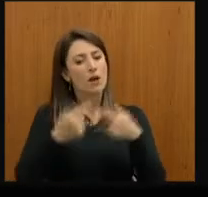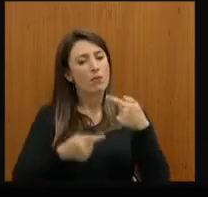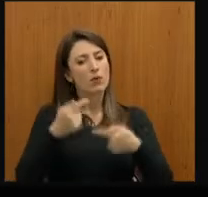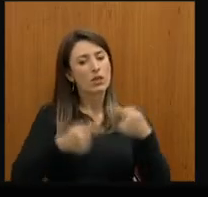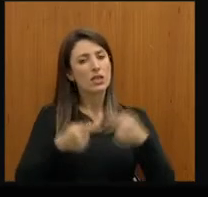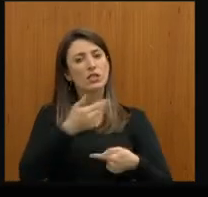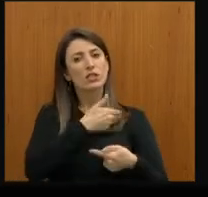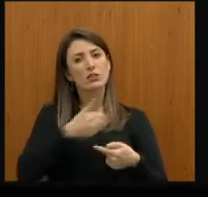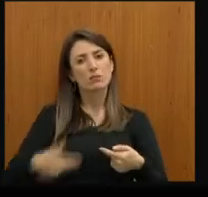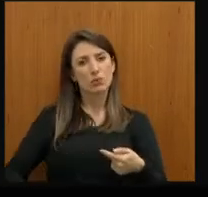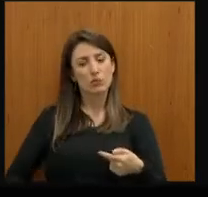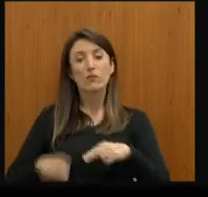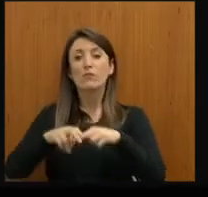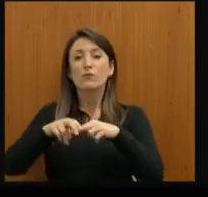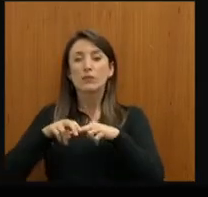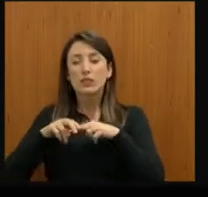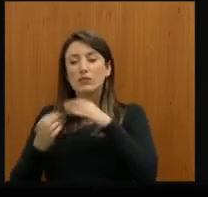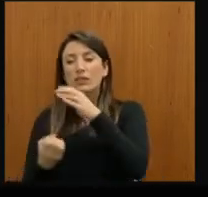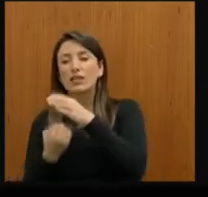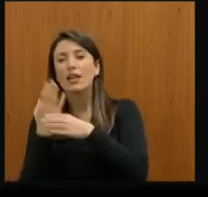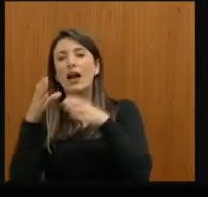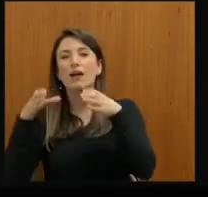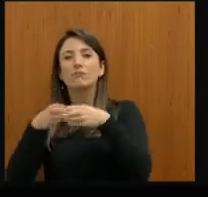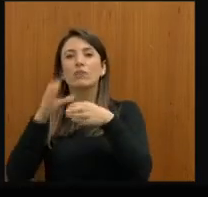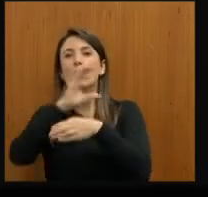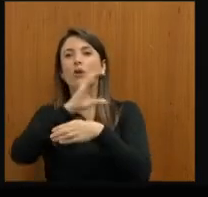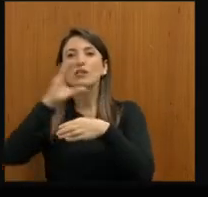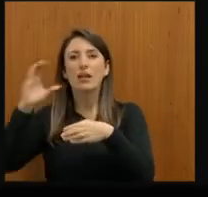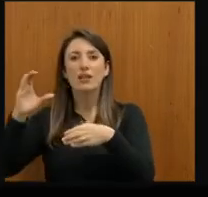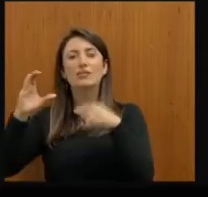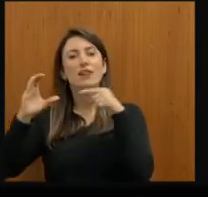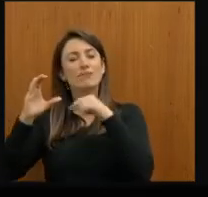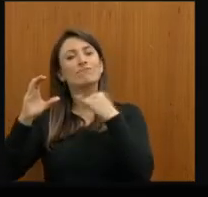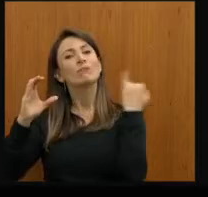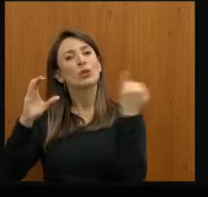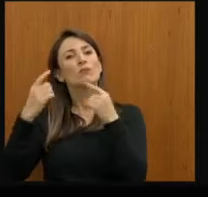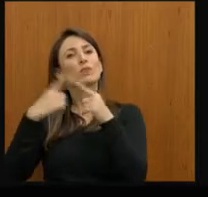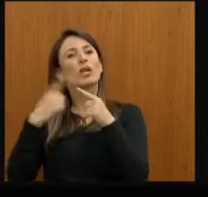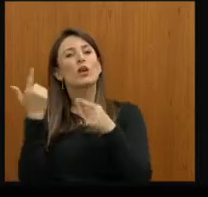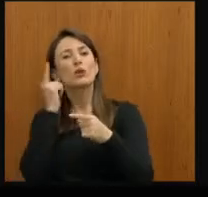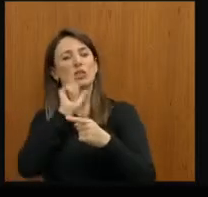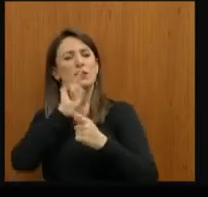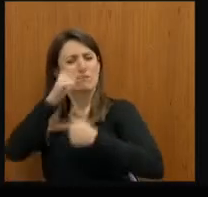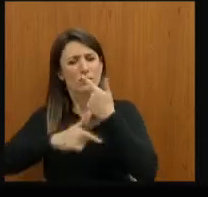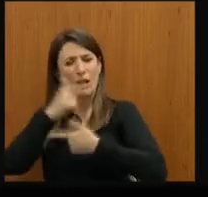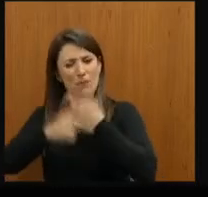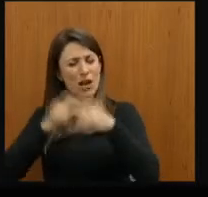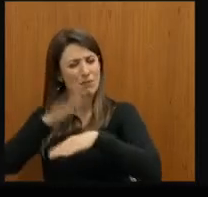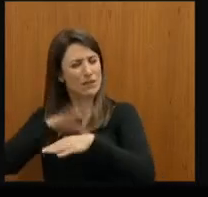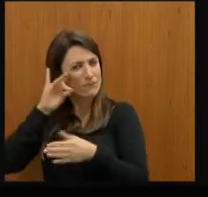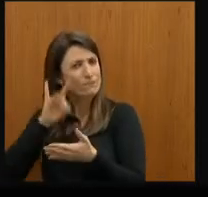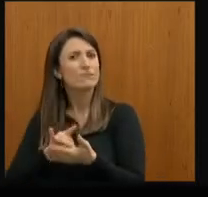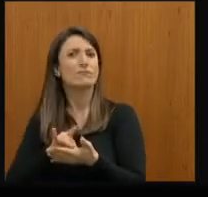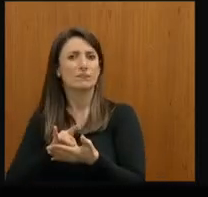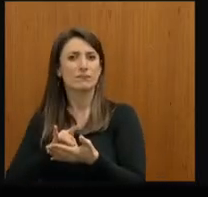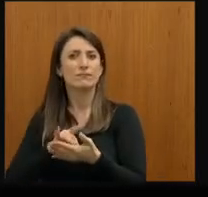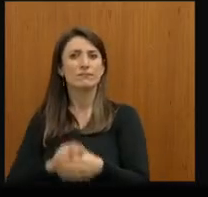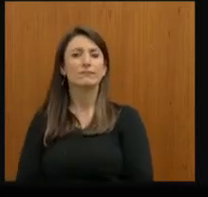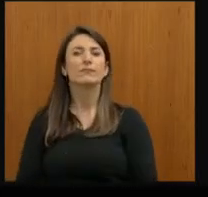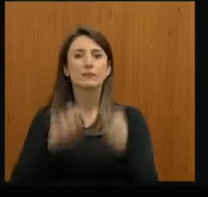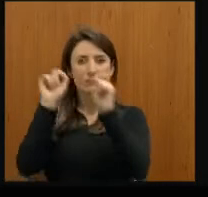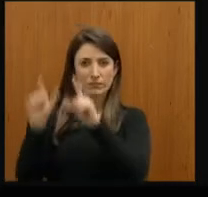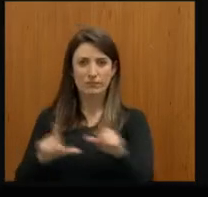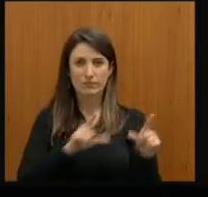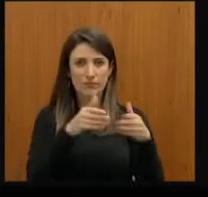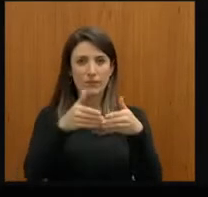criação desta coordenação ela possibilitaria aí com uma atuação mais cedo de casa da nossa parte pode passar por favor